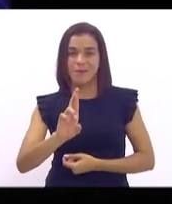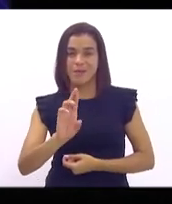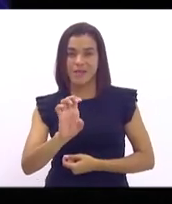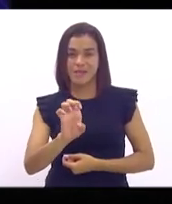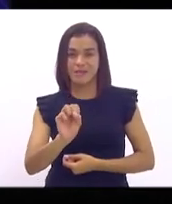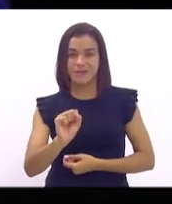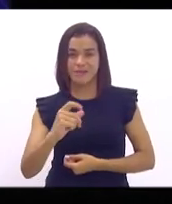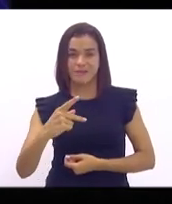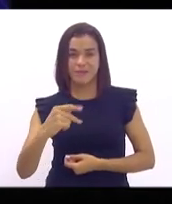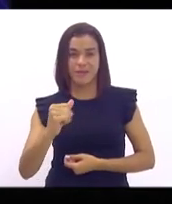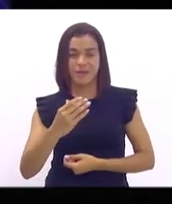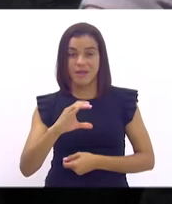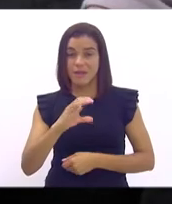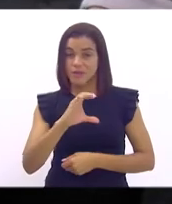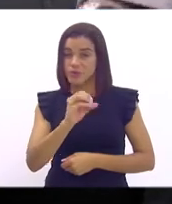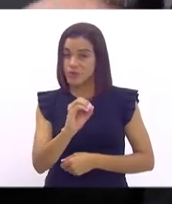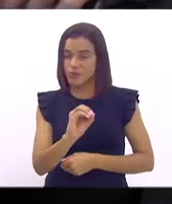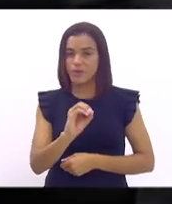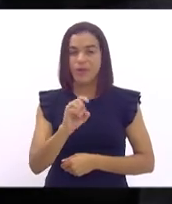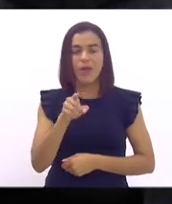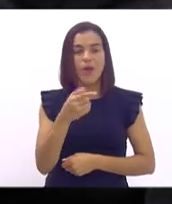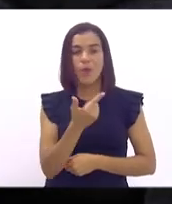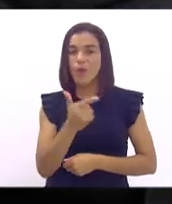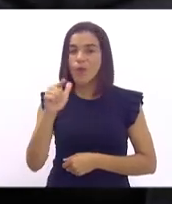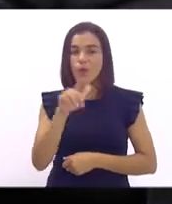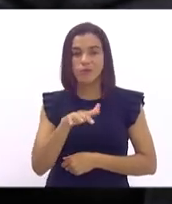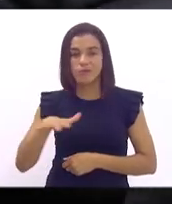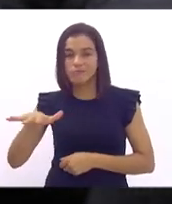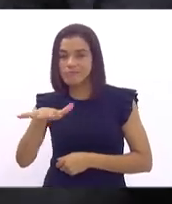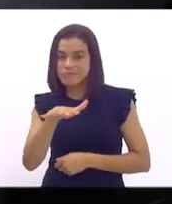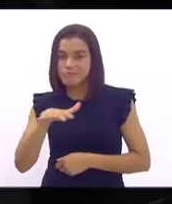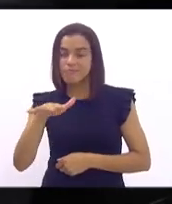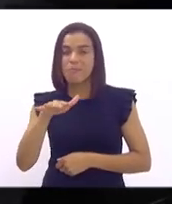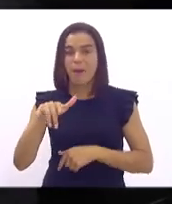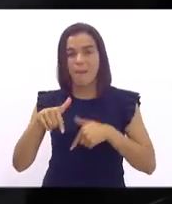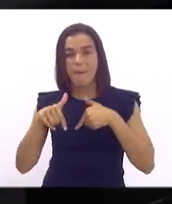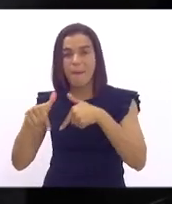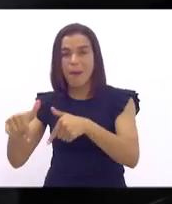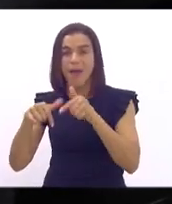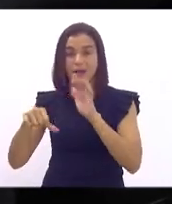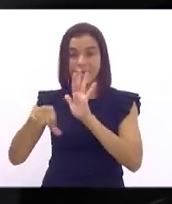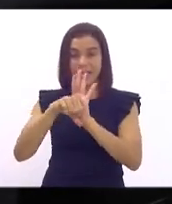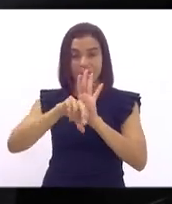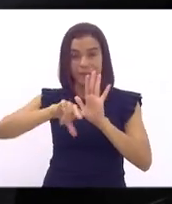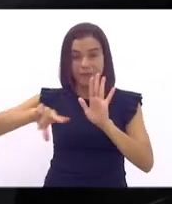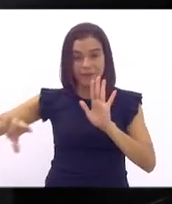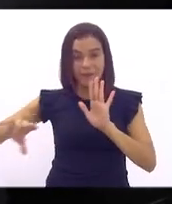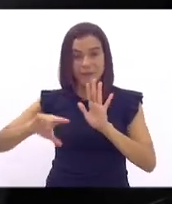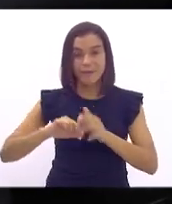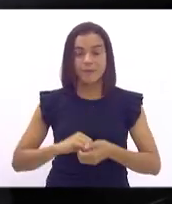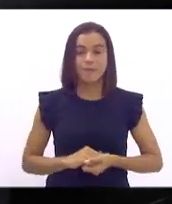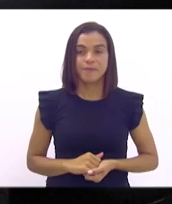né? É um outro espaço para a ocorrência de crimes. Pode passar, por gentileza.